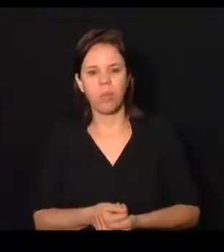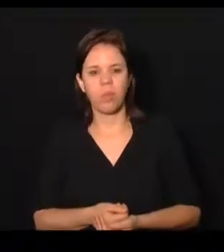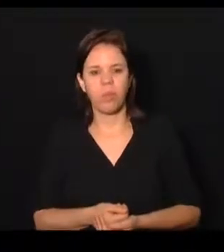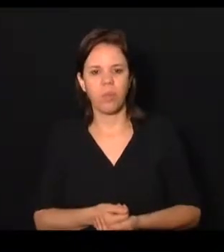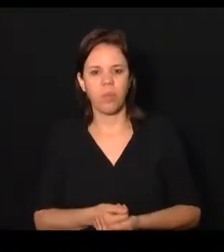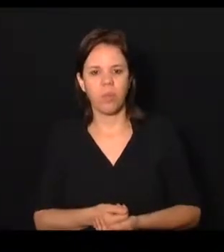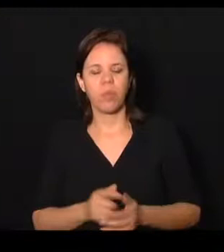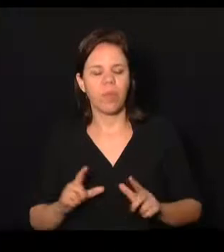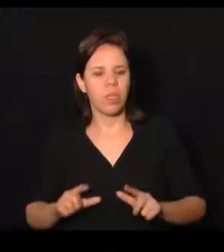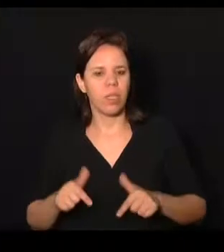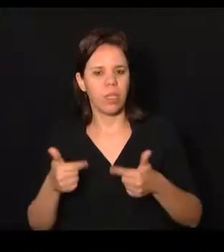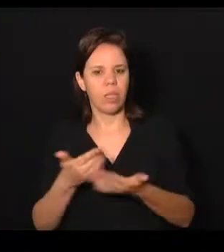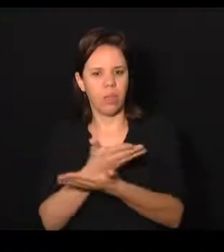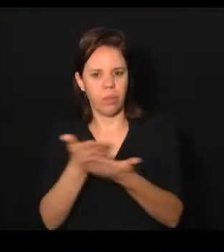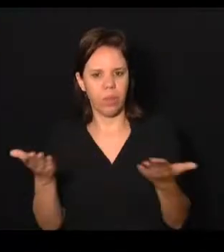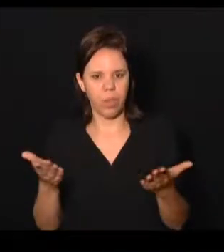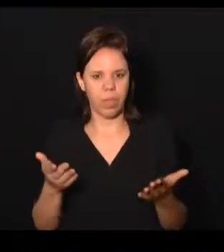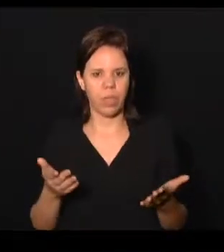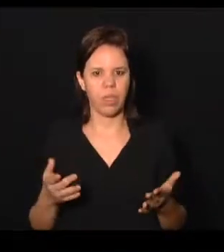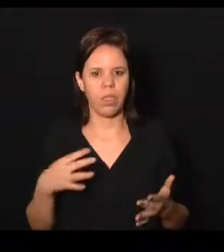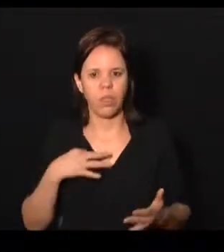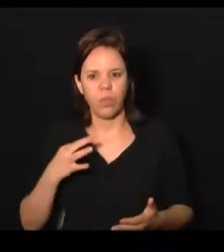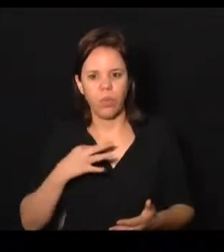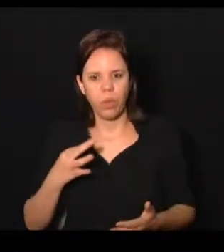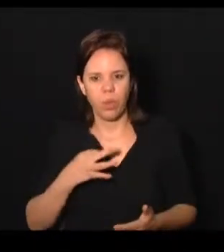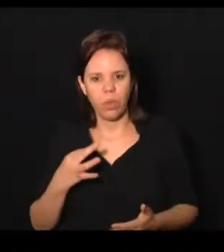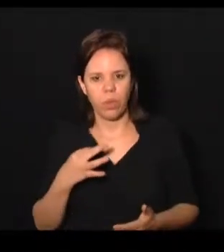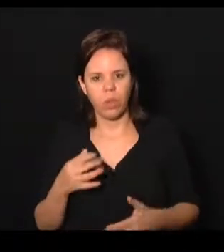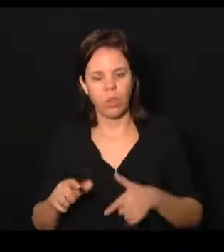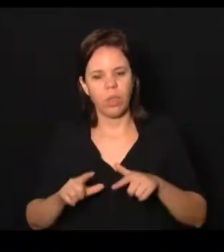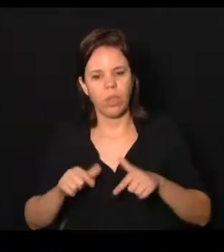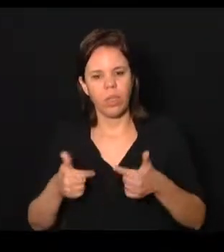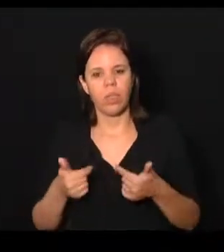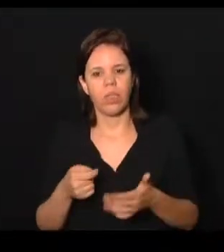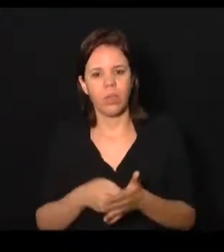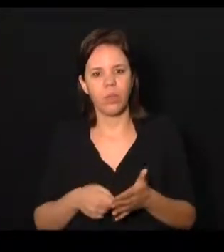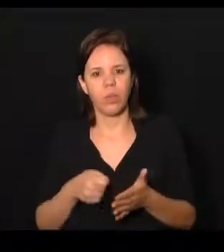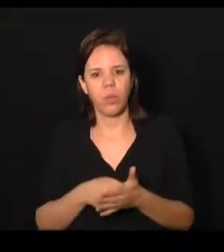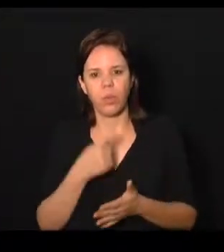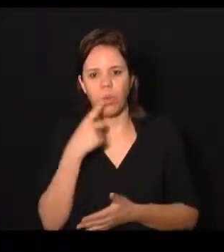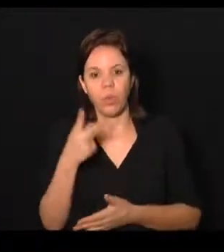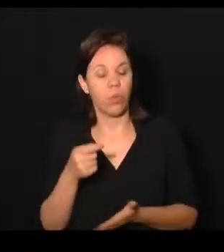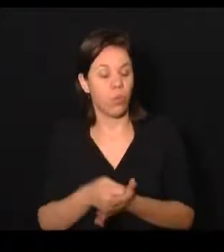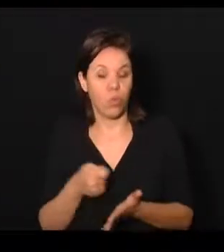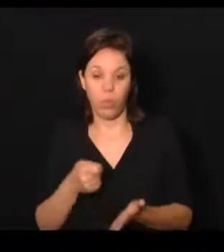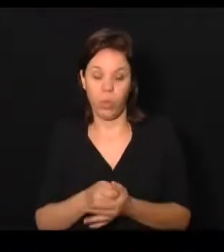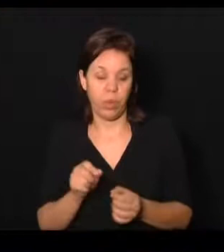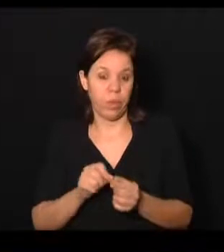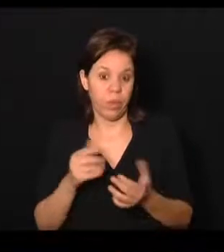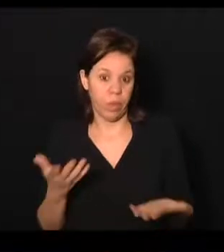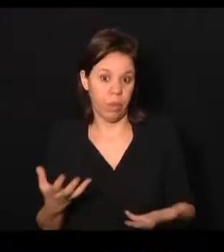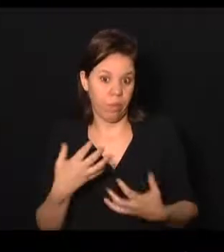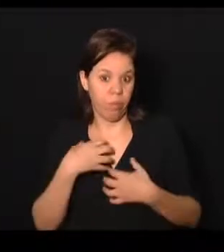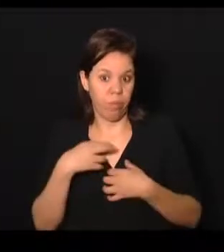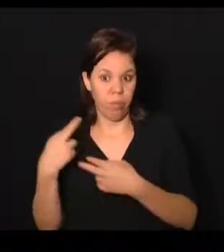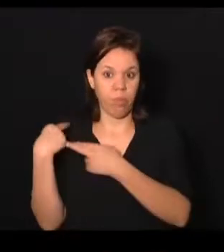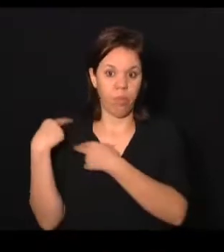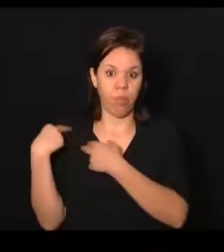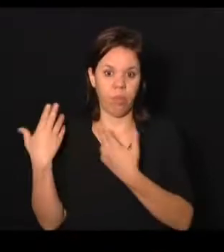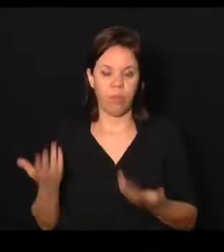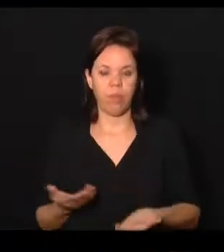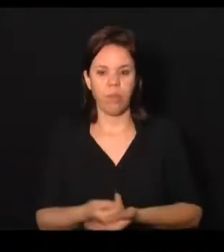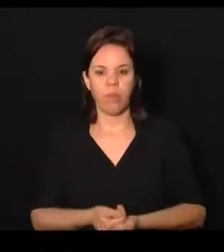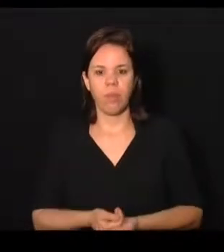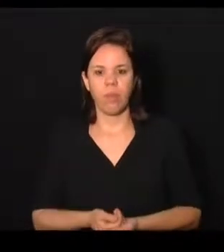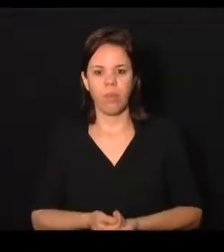esse ato de vocês, um ato voluntário, né? E vocês não são obrigados a fazer, mas vocês se sentiram responsáveis por isso,